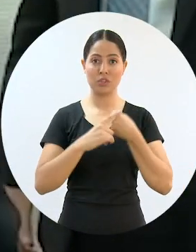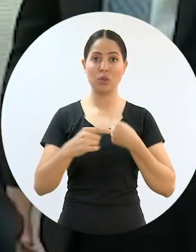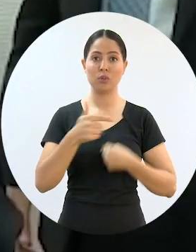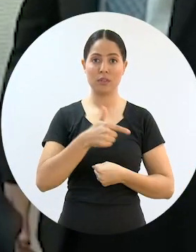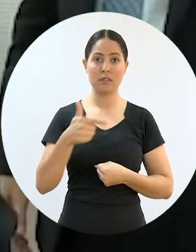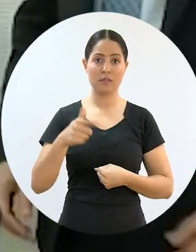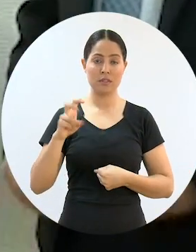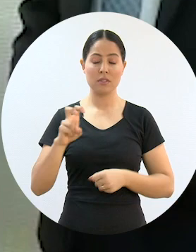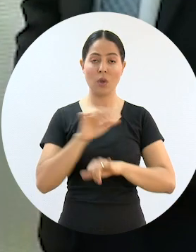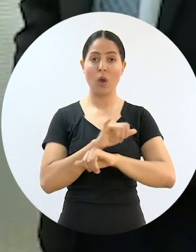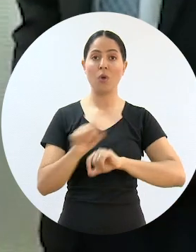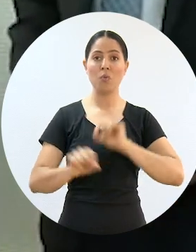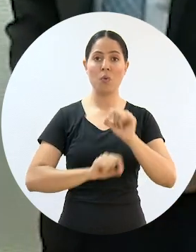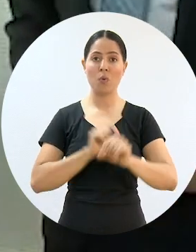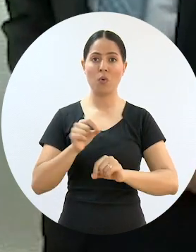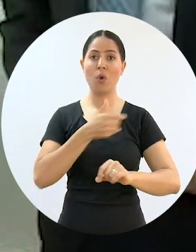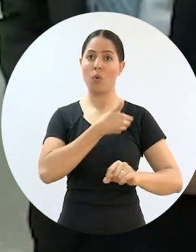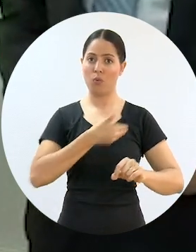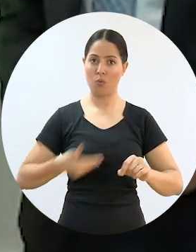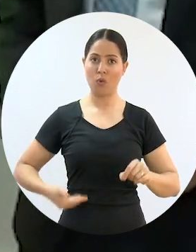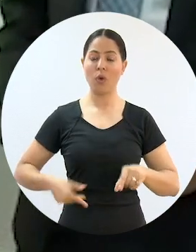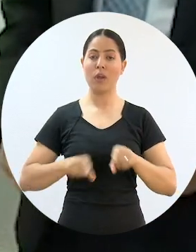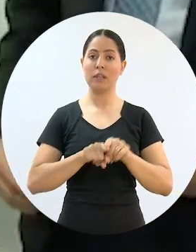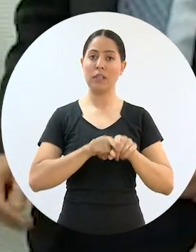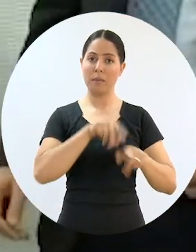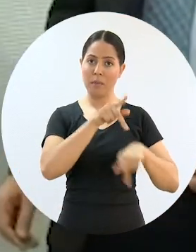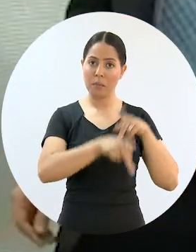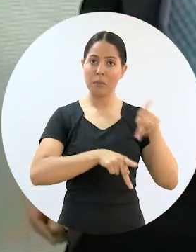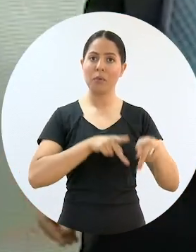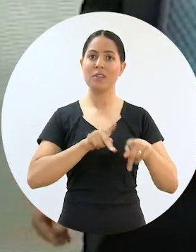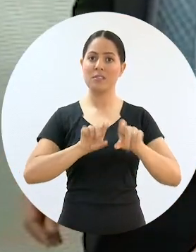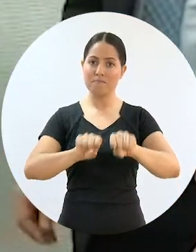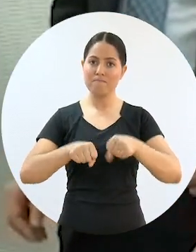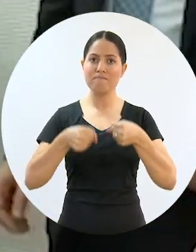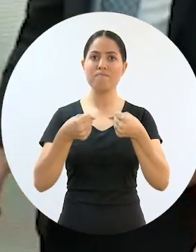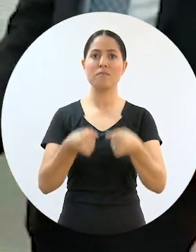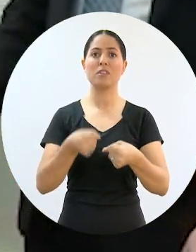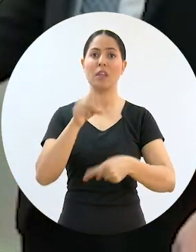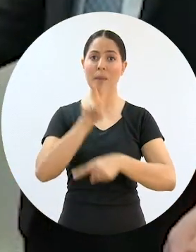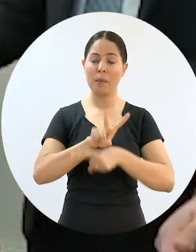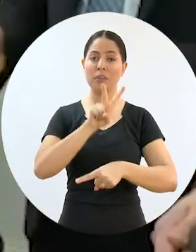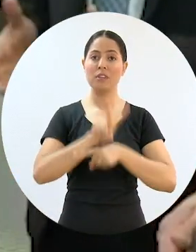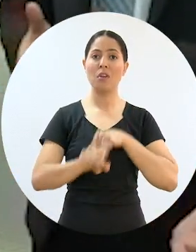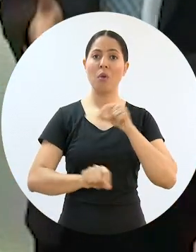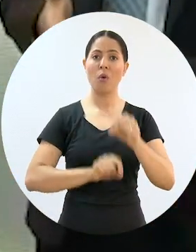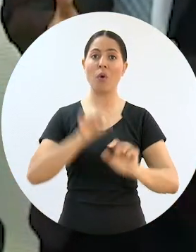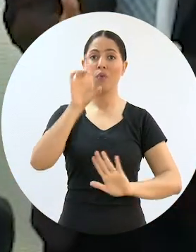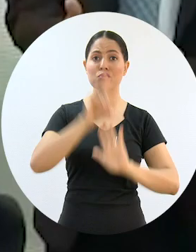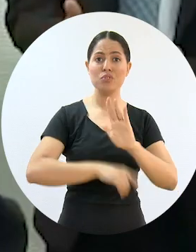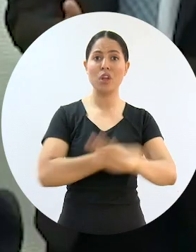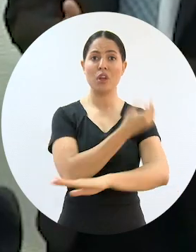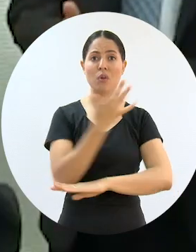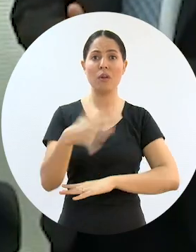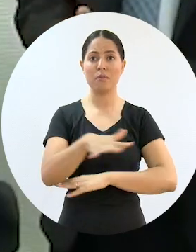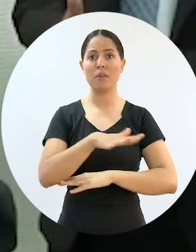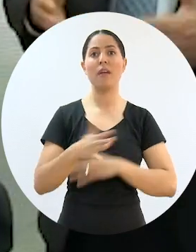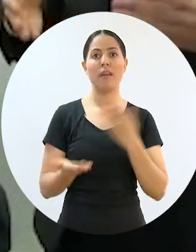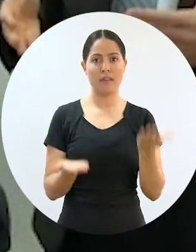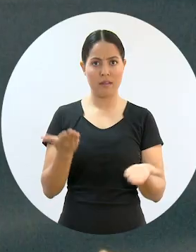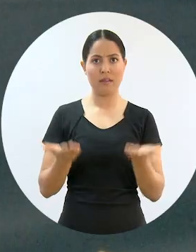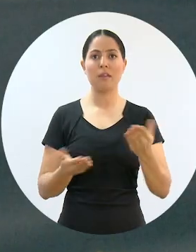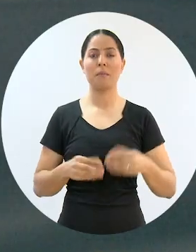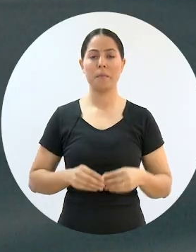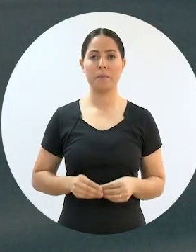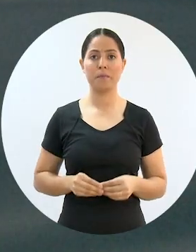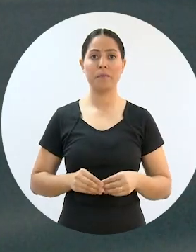Federal determina que incumbe ao poder público e à coletividade o dever de defender e preservar o direito ao meio ambiente ecologicamente